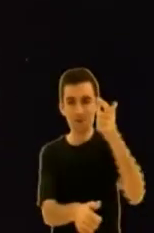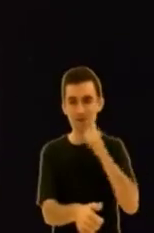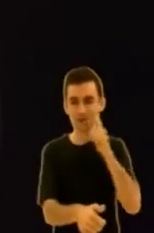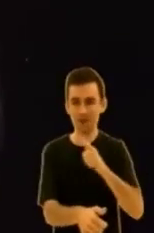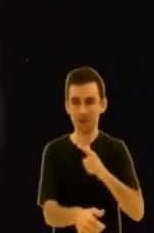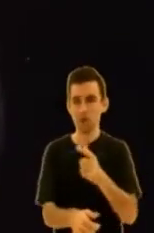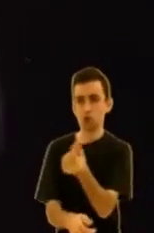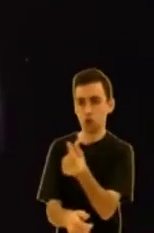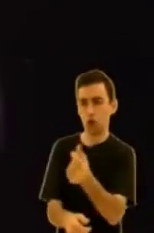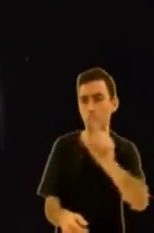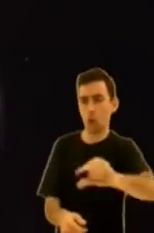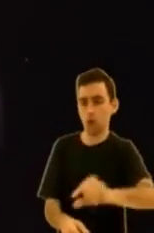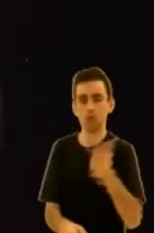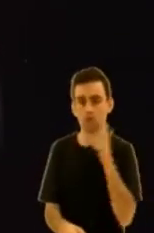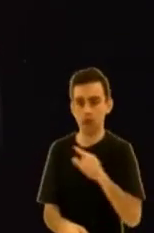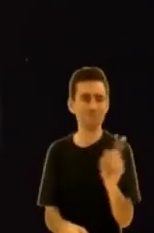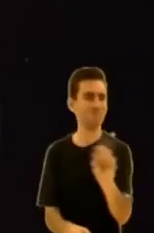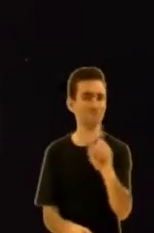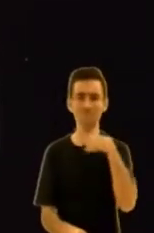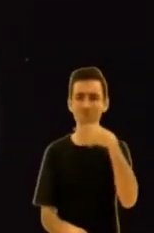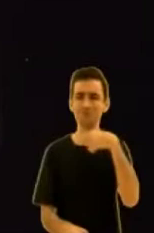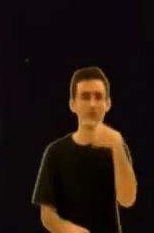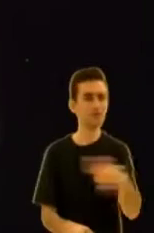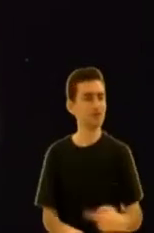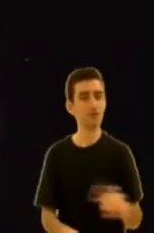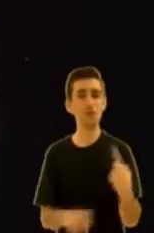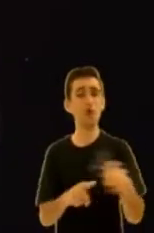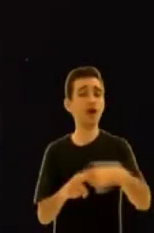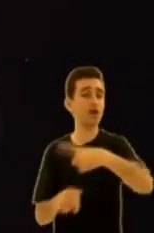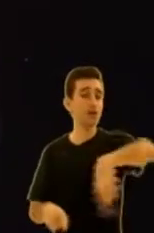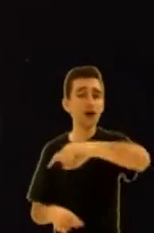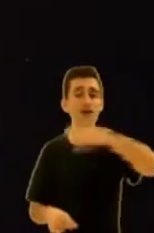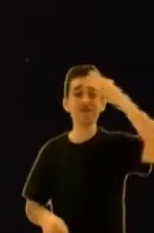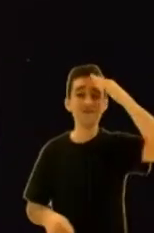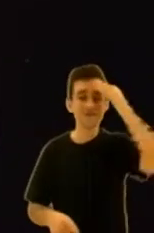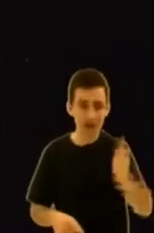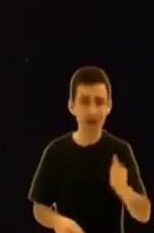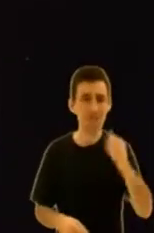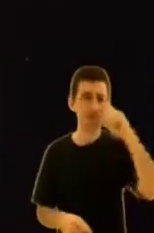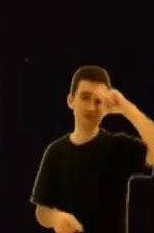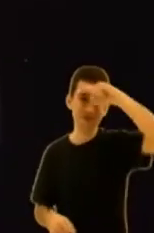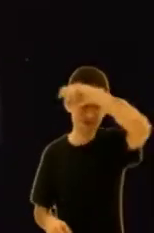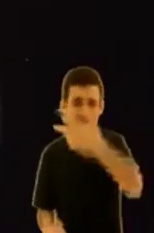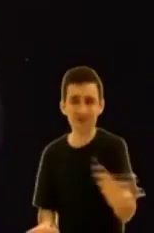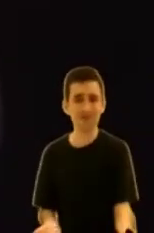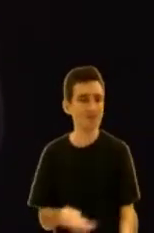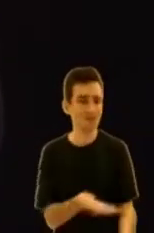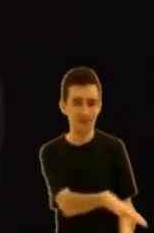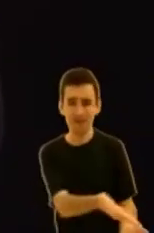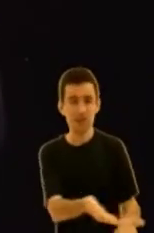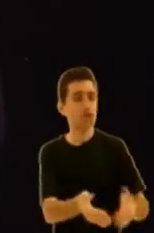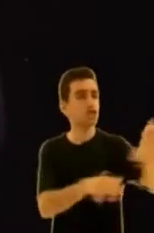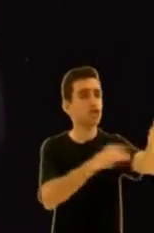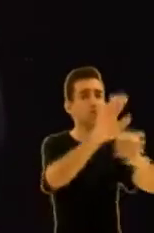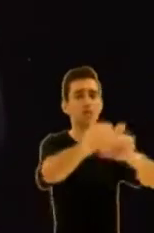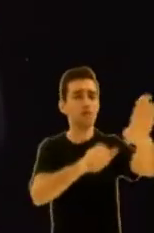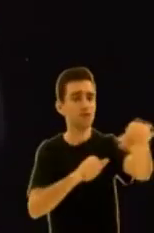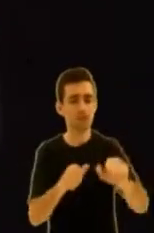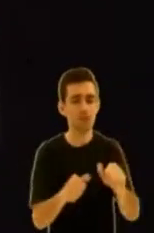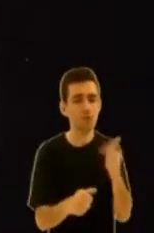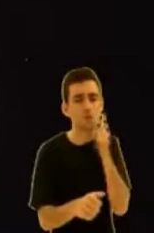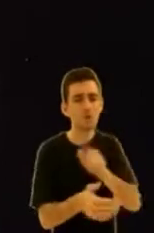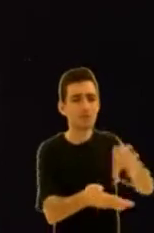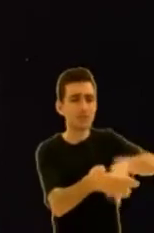nem reduz o custeio, porque nós sabemos a complexidade que é contratar e a complexidade que